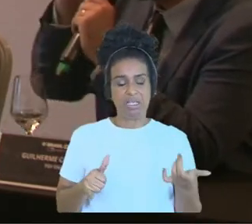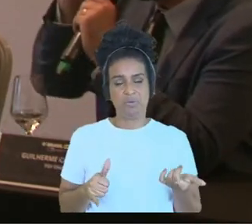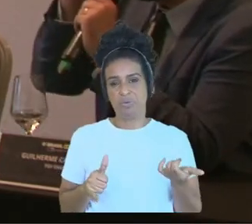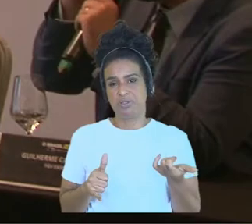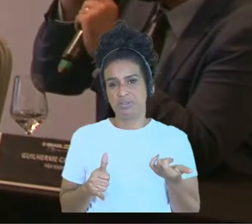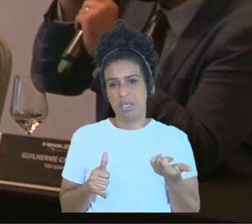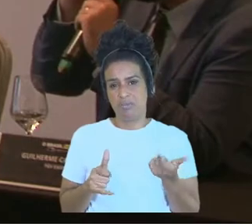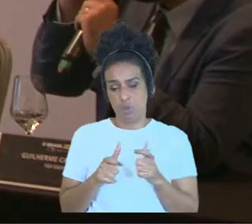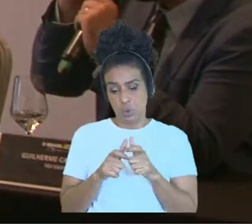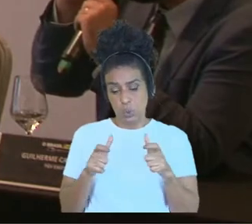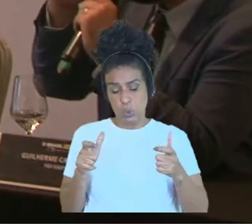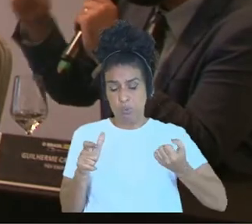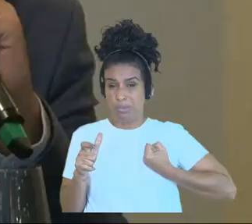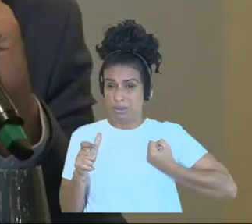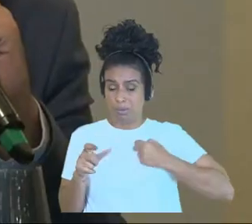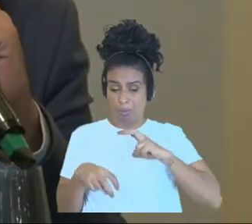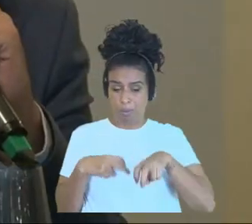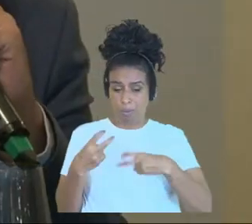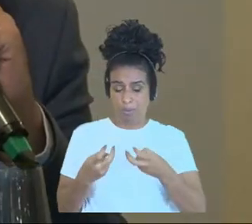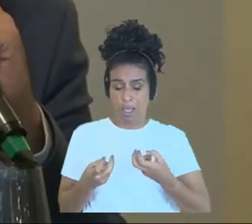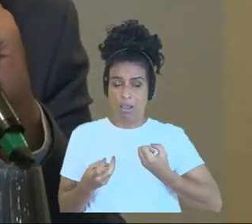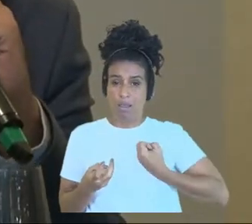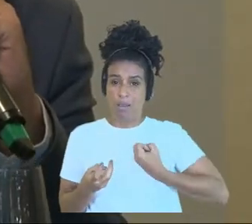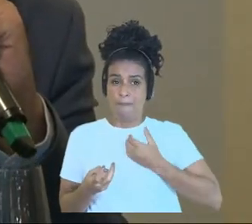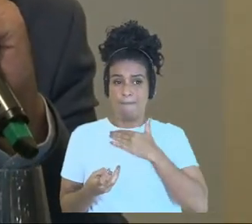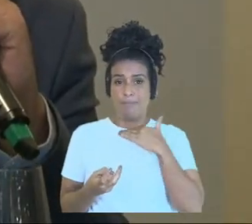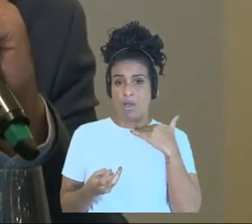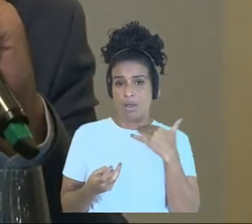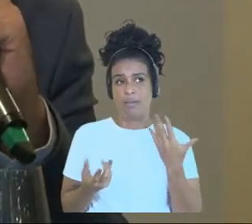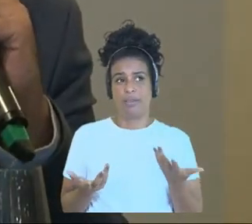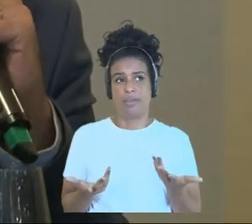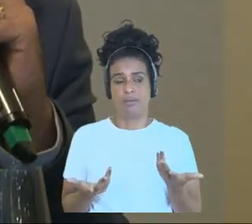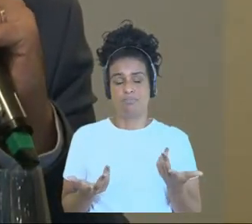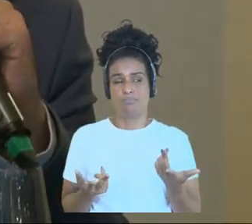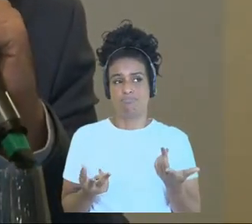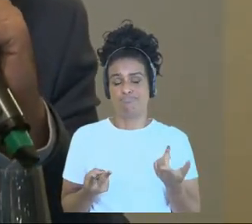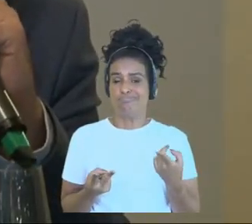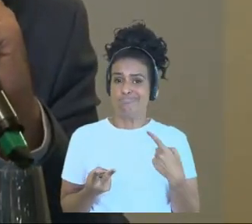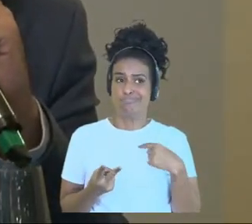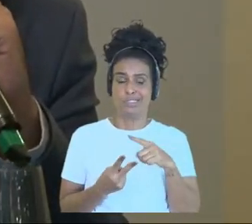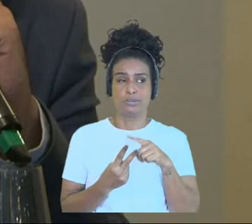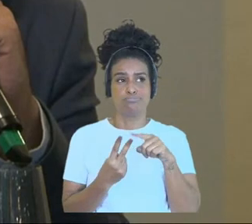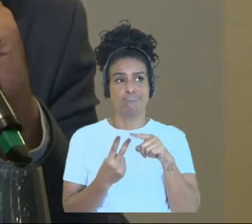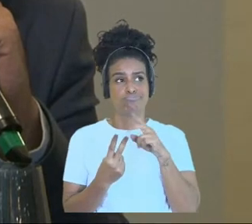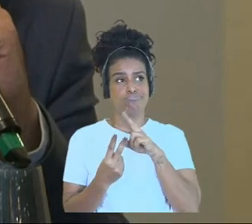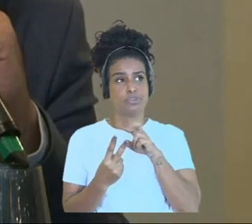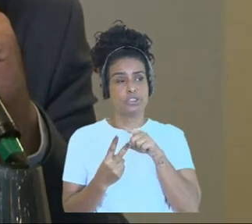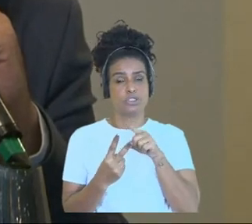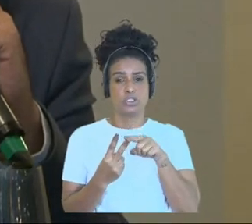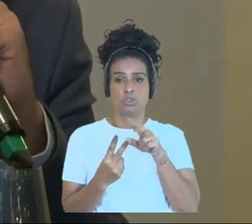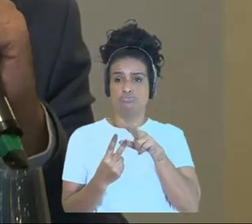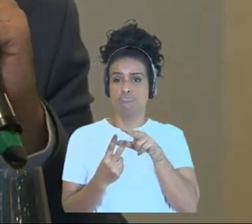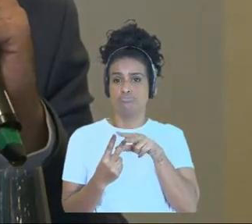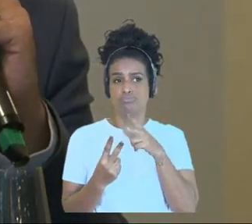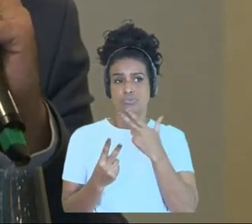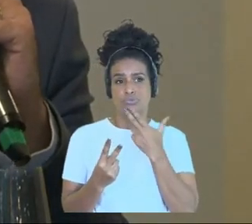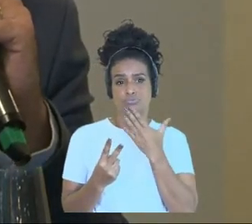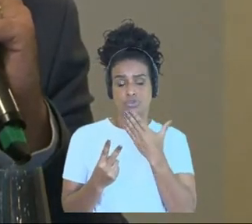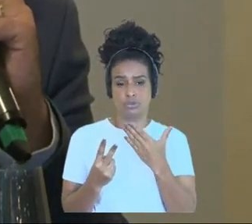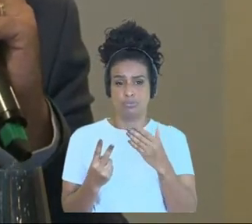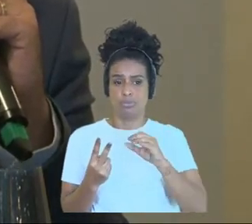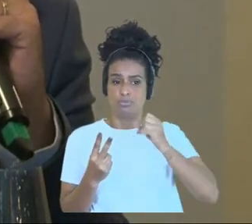enfim. E tem duas variáveis que podem ser utilizadas para explicar